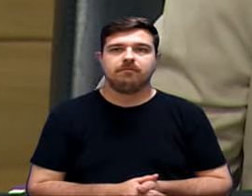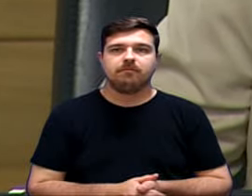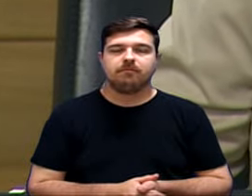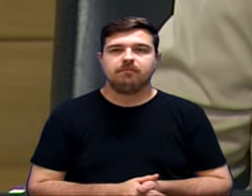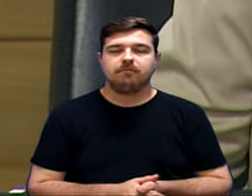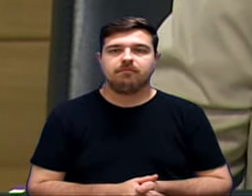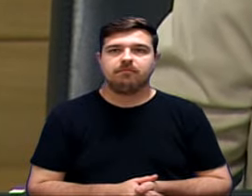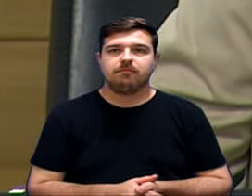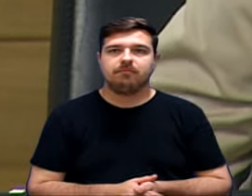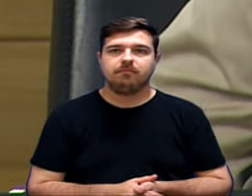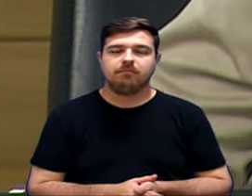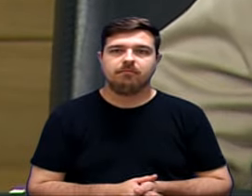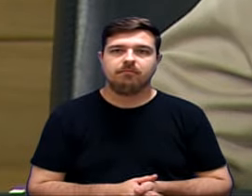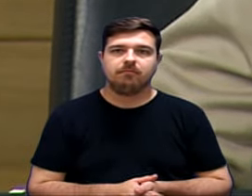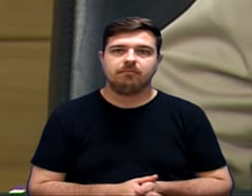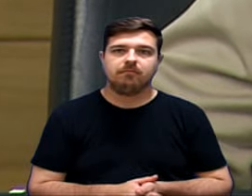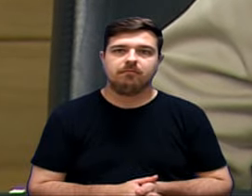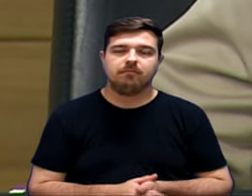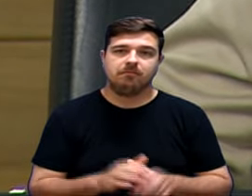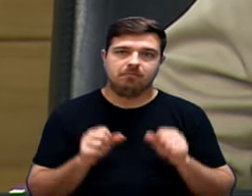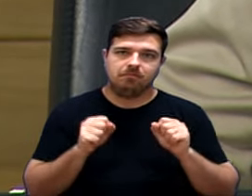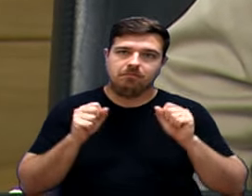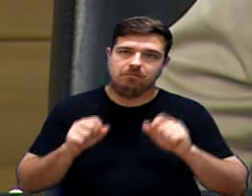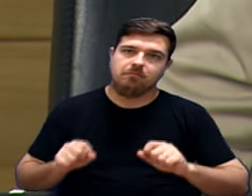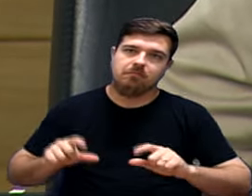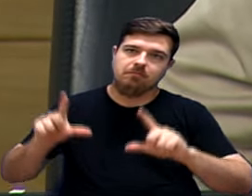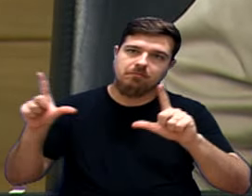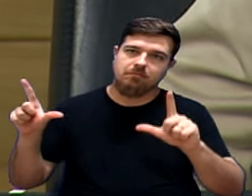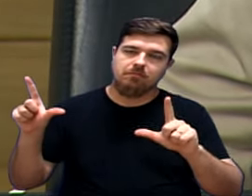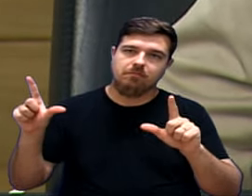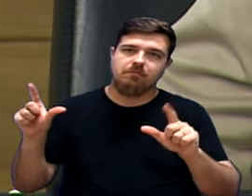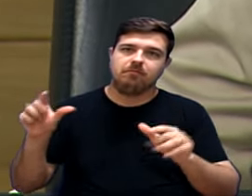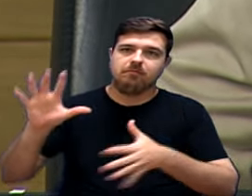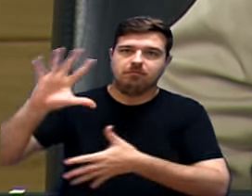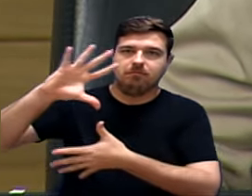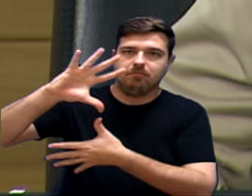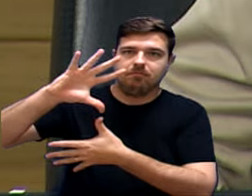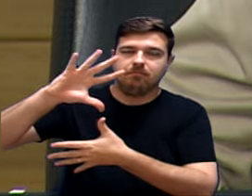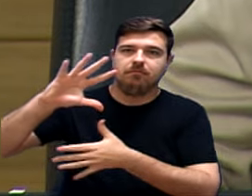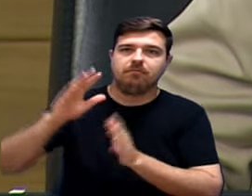na questão do se puder colocar na tela lá o mapa por